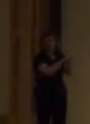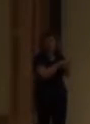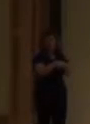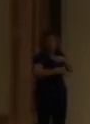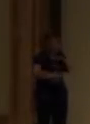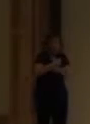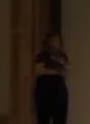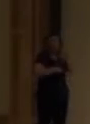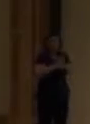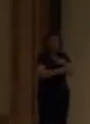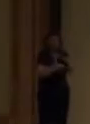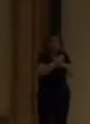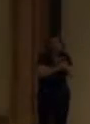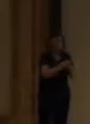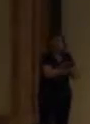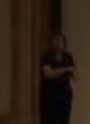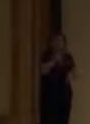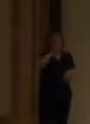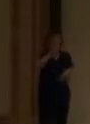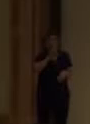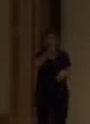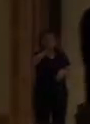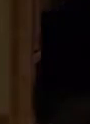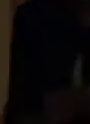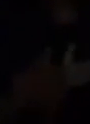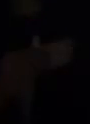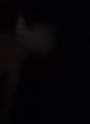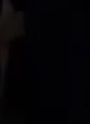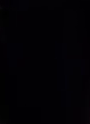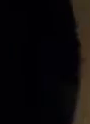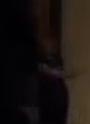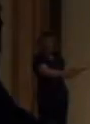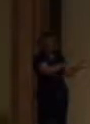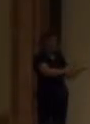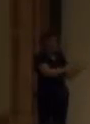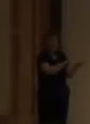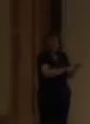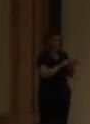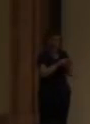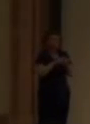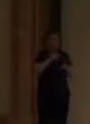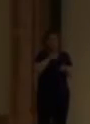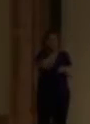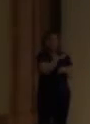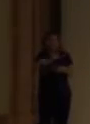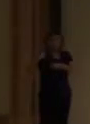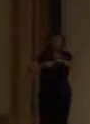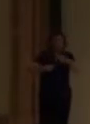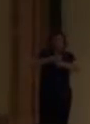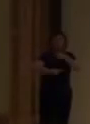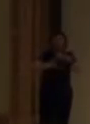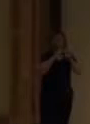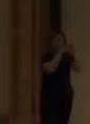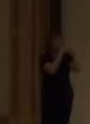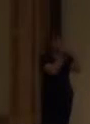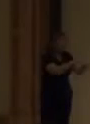com 30, 40 e 50 anos, onde existem gerações que já nasceram aí e, portanto, que já não conhecem outra realidade sem